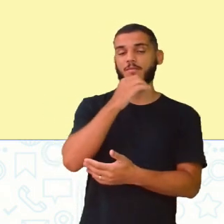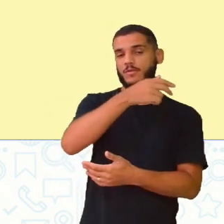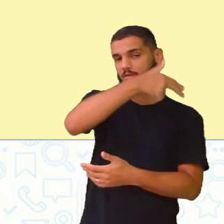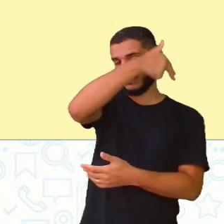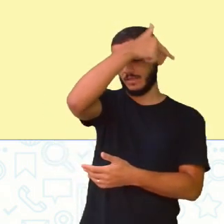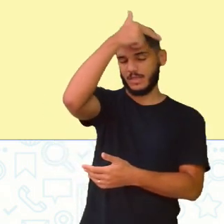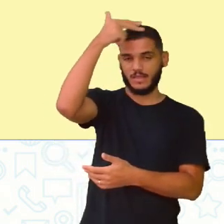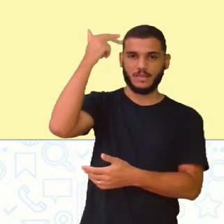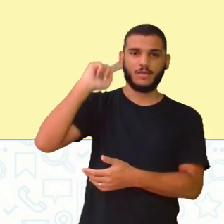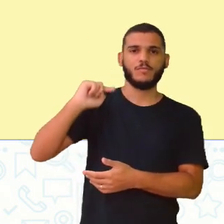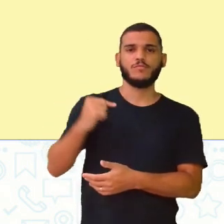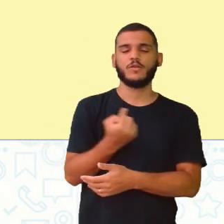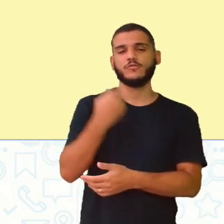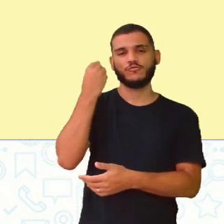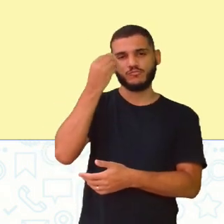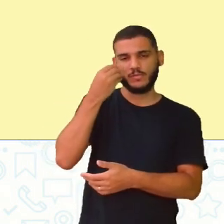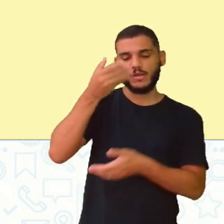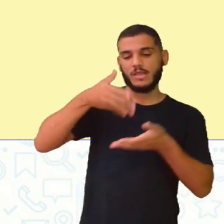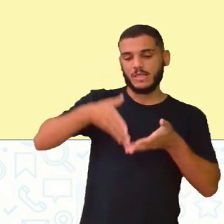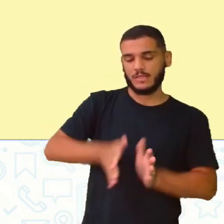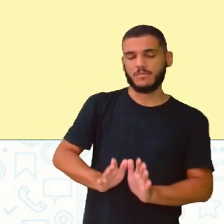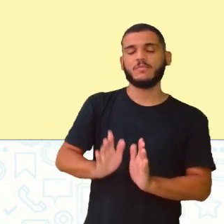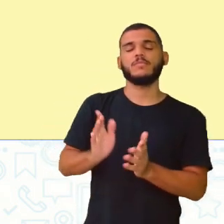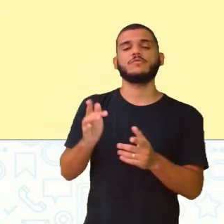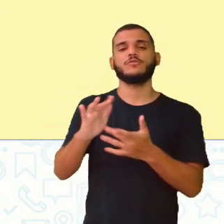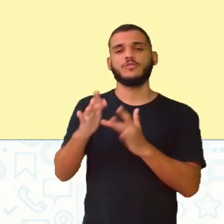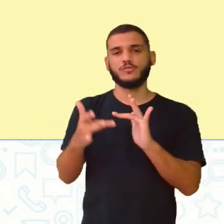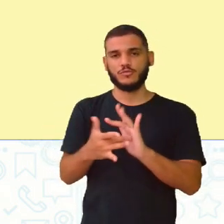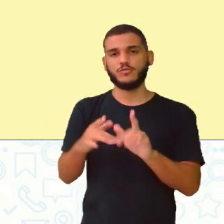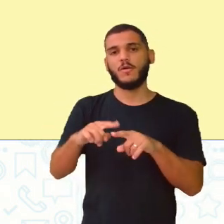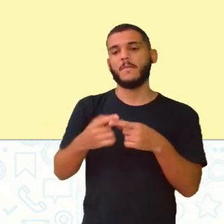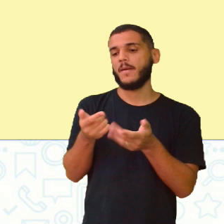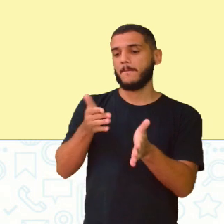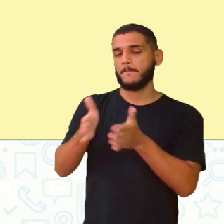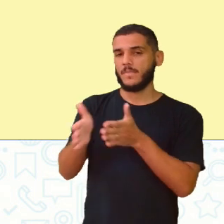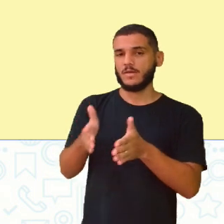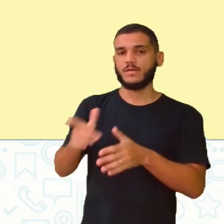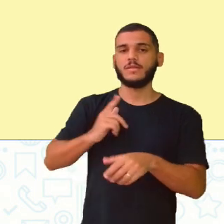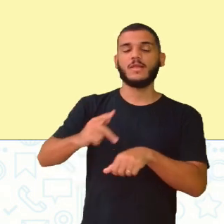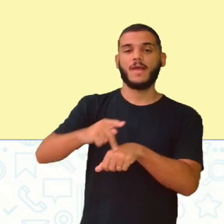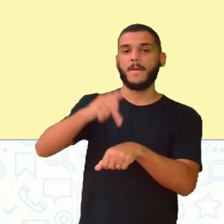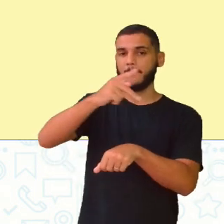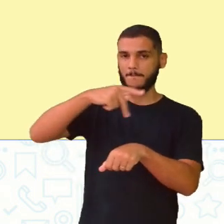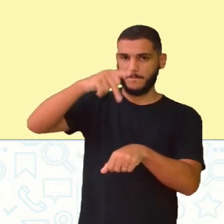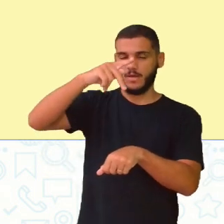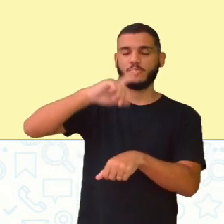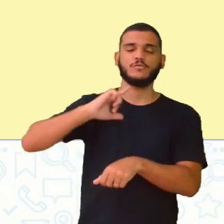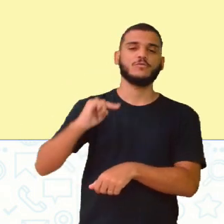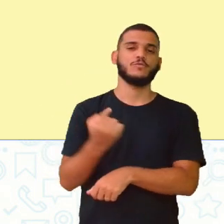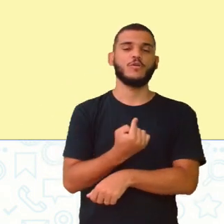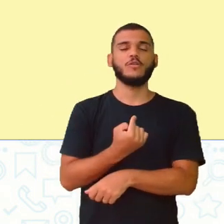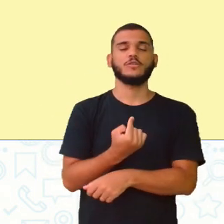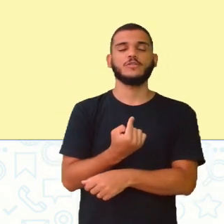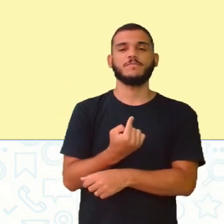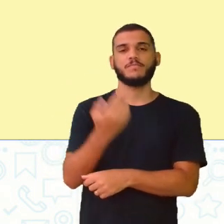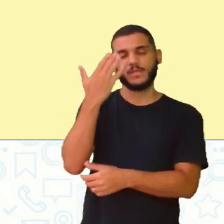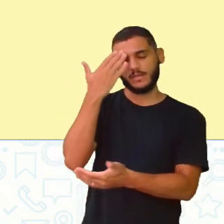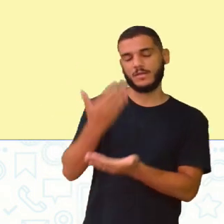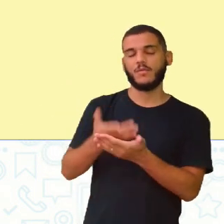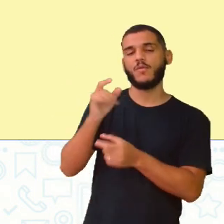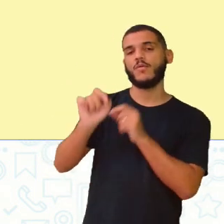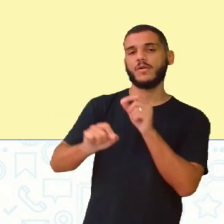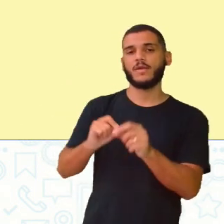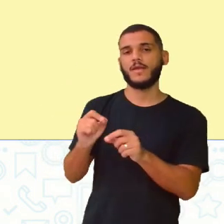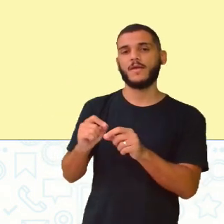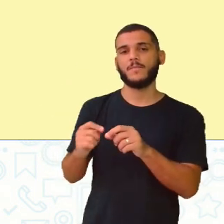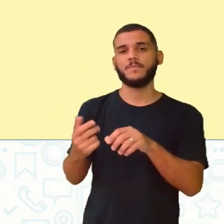nós vivenciamos o nascimento de Jesus e na Páscoa vivenciamos, né, para aqueles que acreditam, não é? E